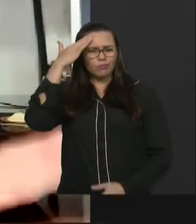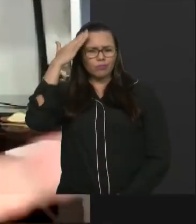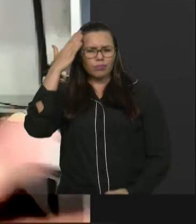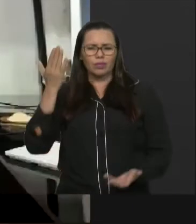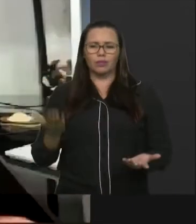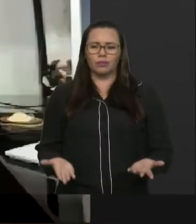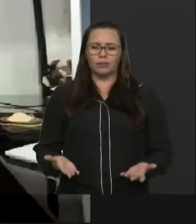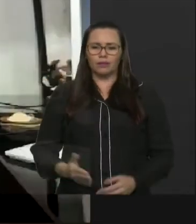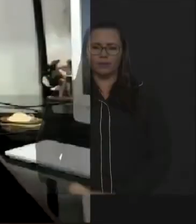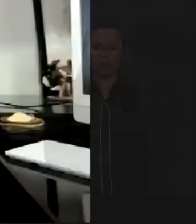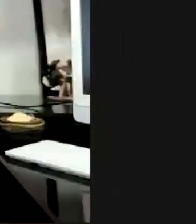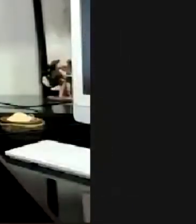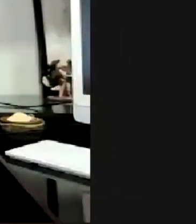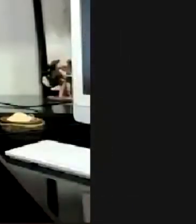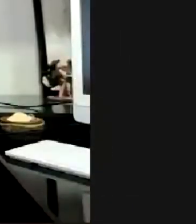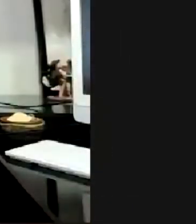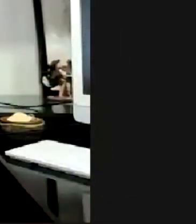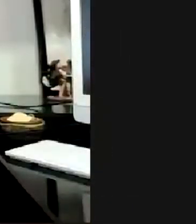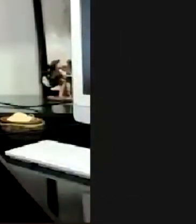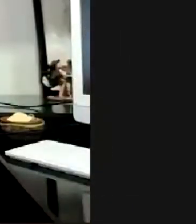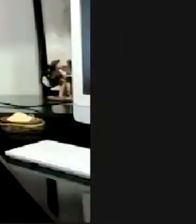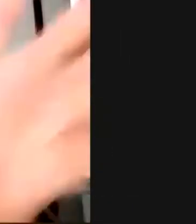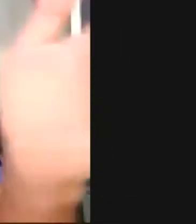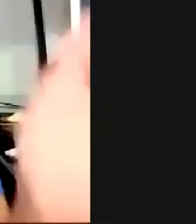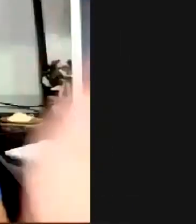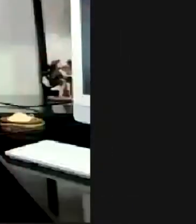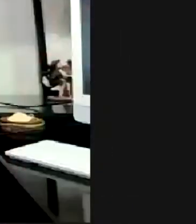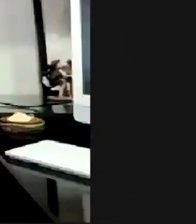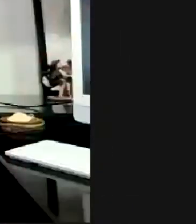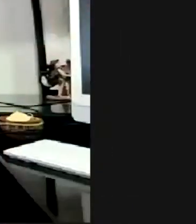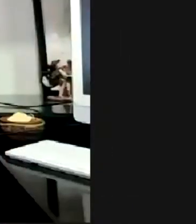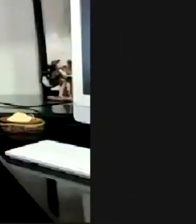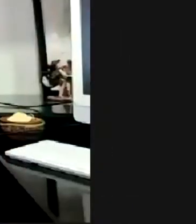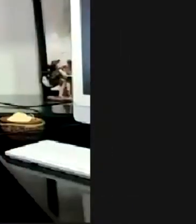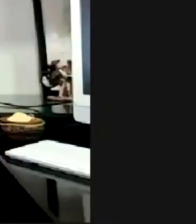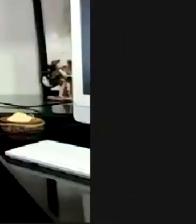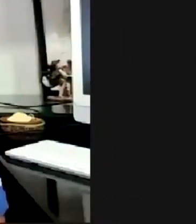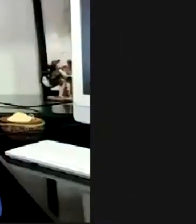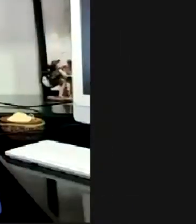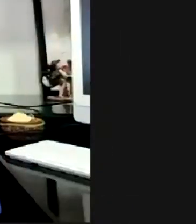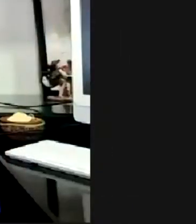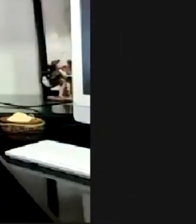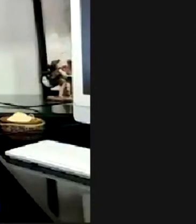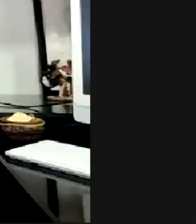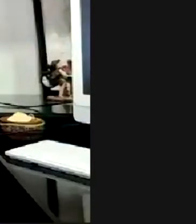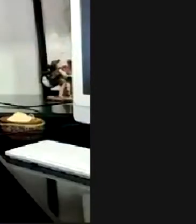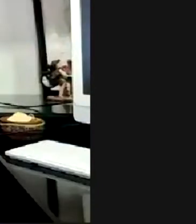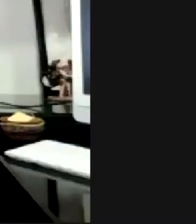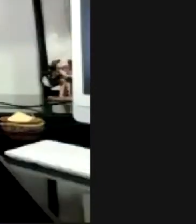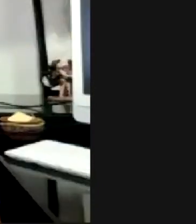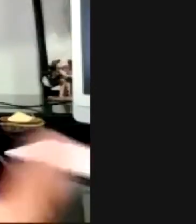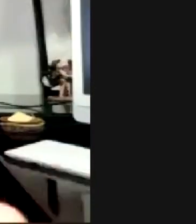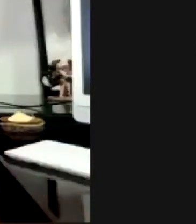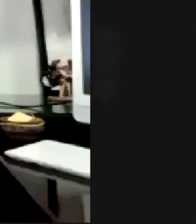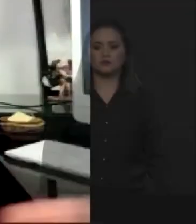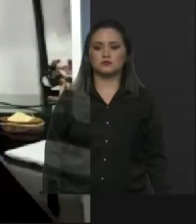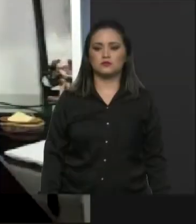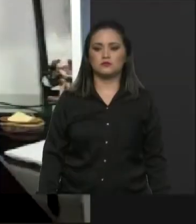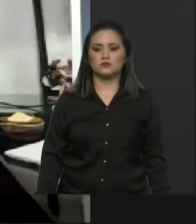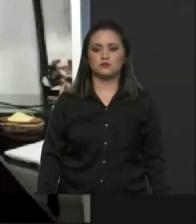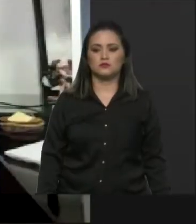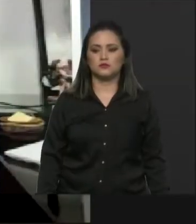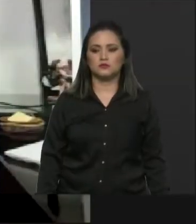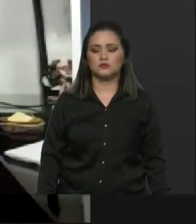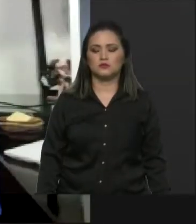queria só saber se, considerando o estado pandêmico, esse pode transversar a história, que eu entendo como pode transversar. Para quem